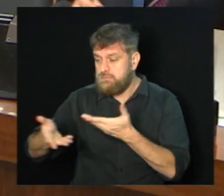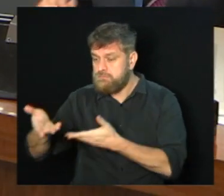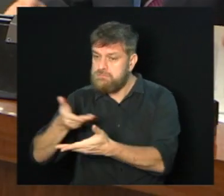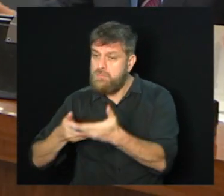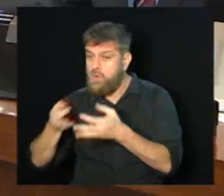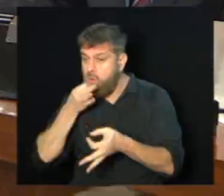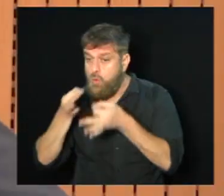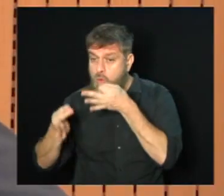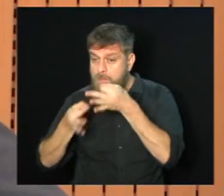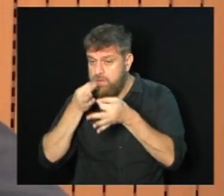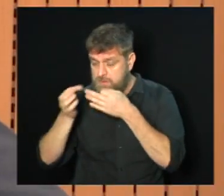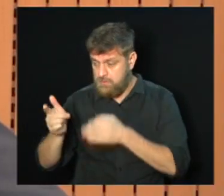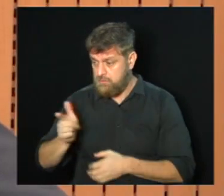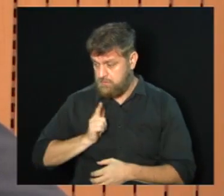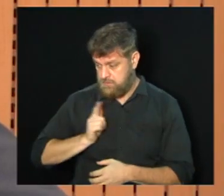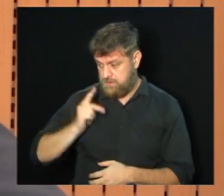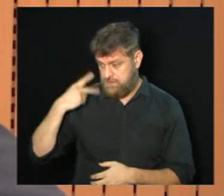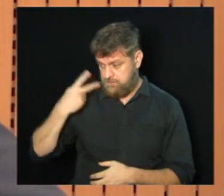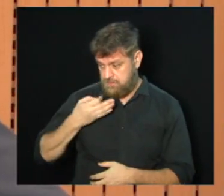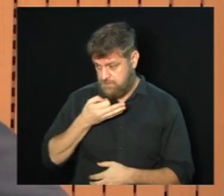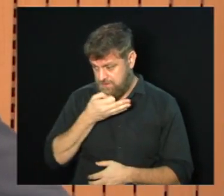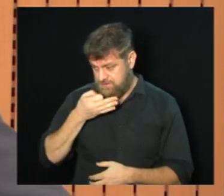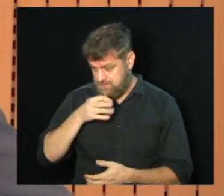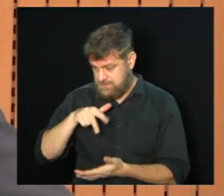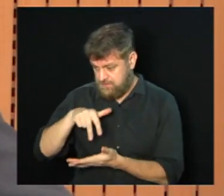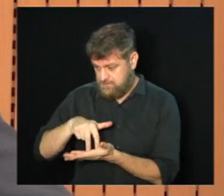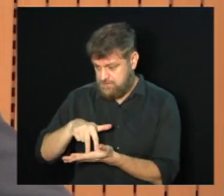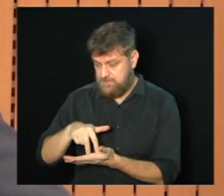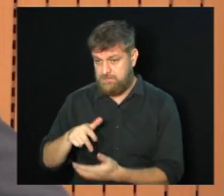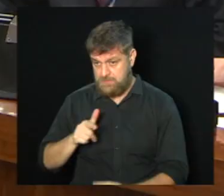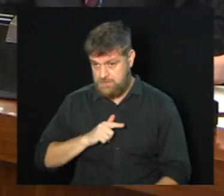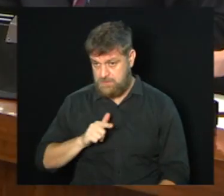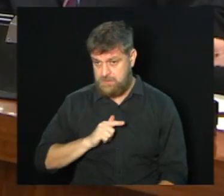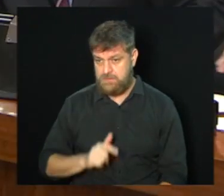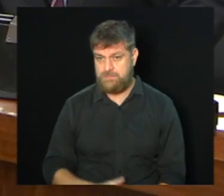Alberto, se há vereadores inscritos a discuti-los.